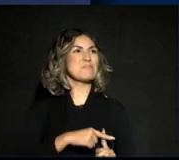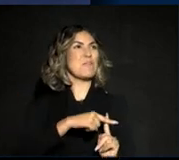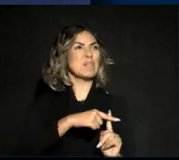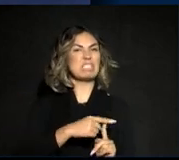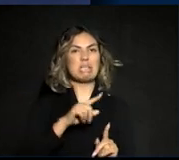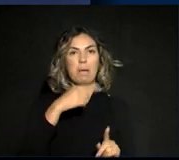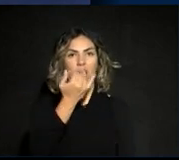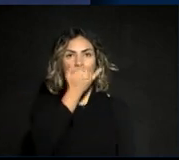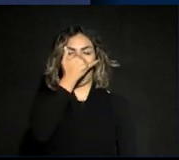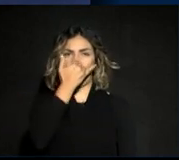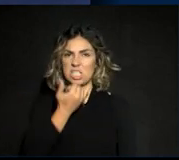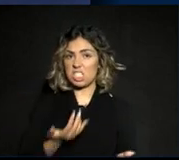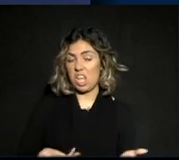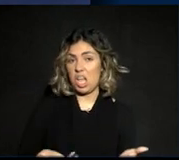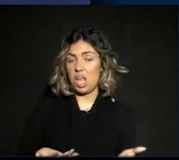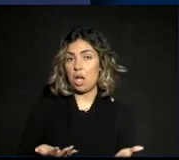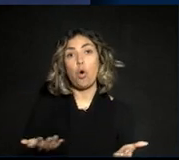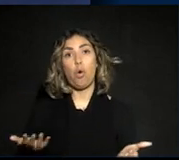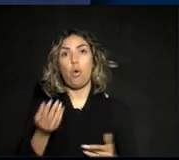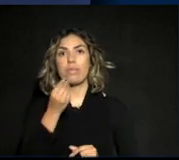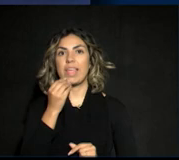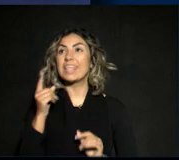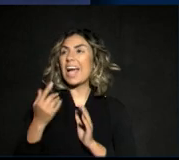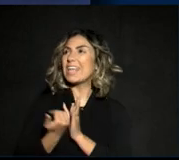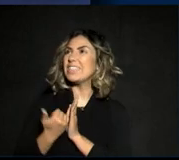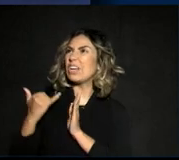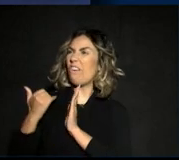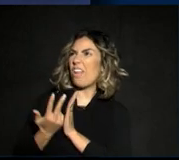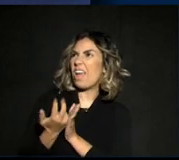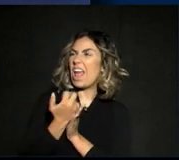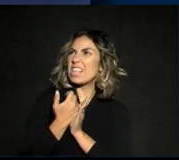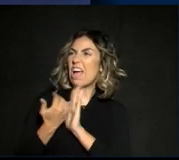em breve, ou que a situação da inflação vai se